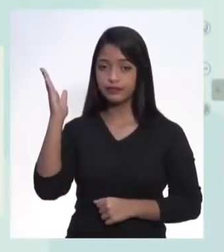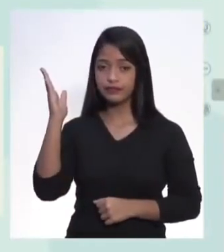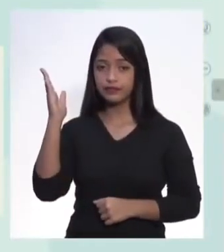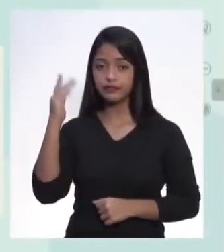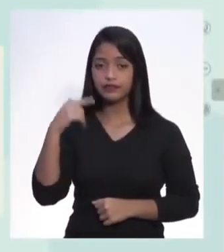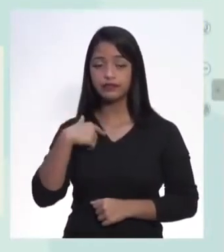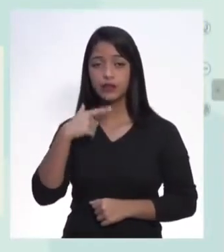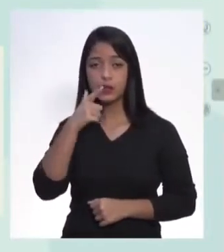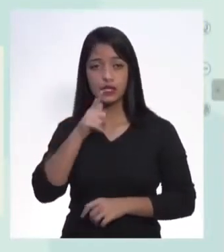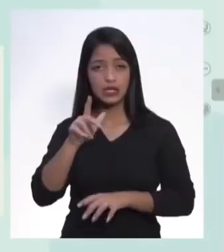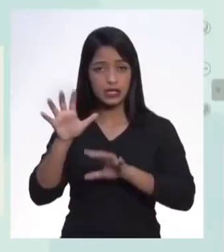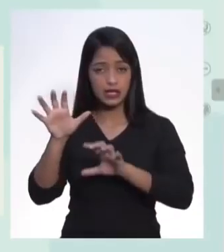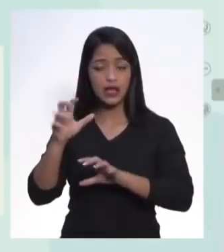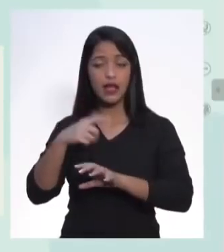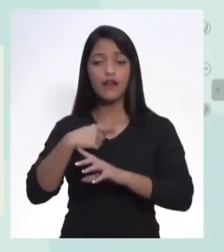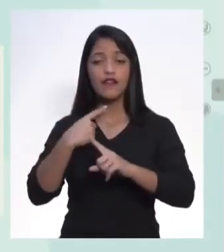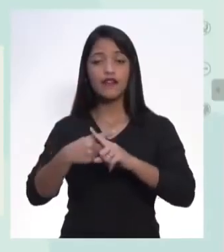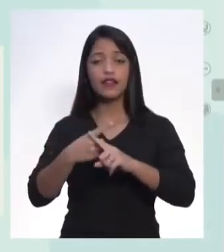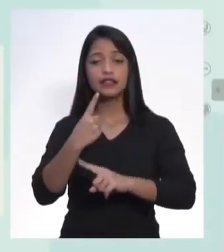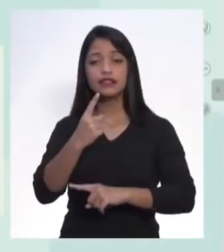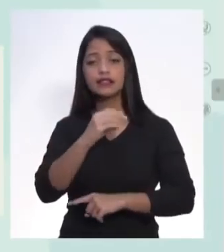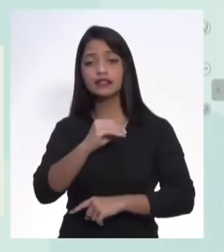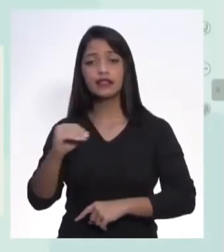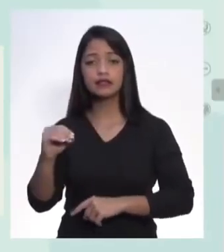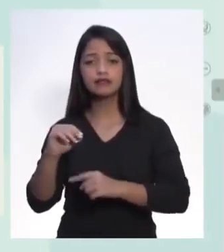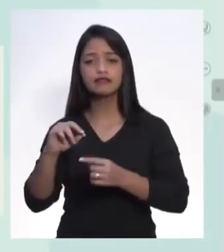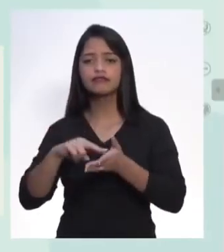e eu multiplico por 100, eu estou falando de